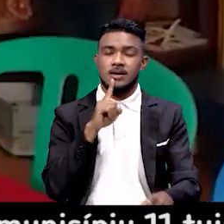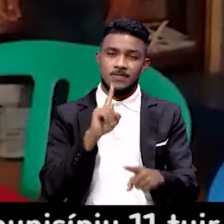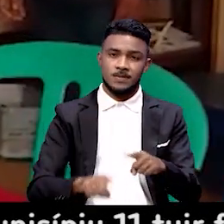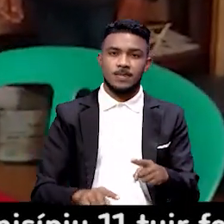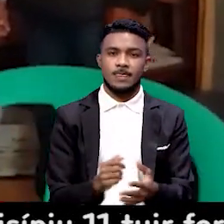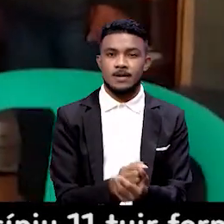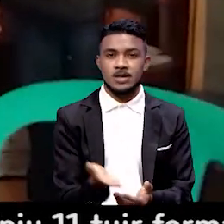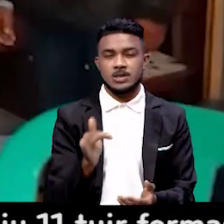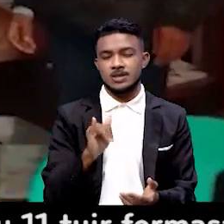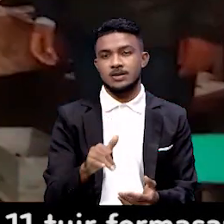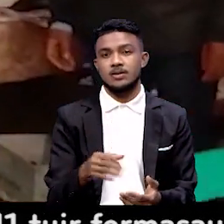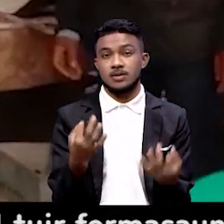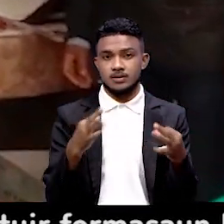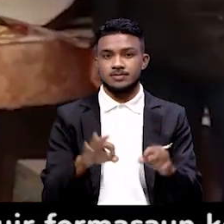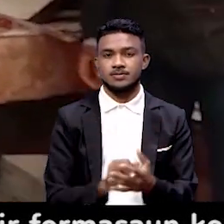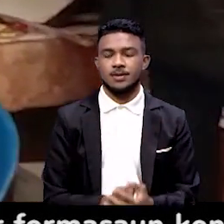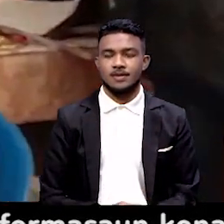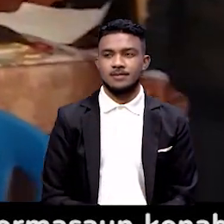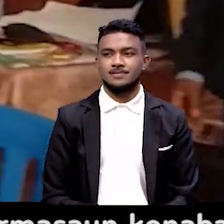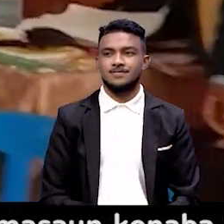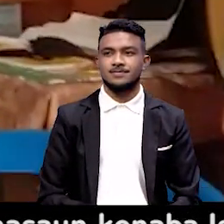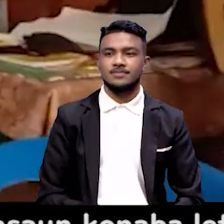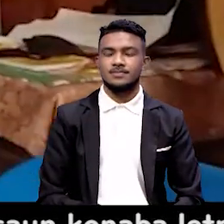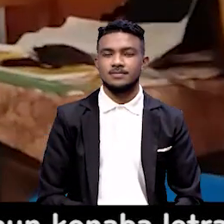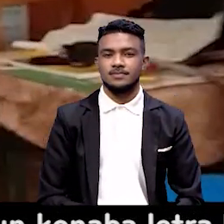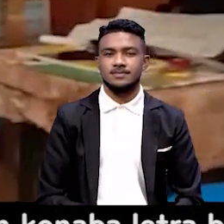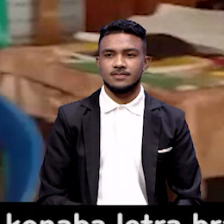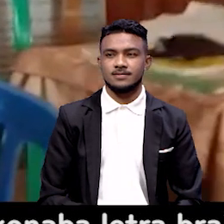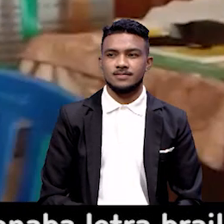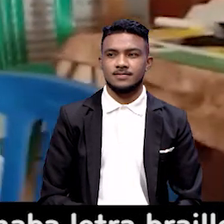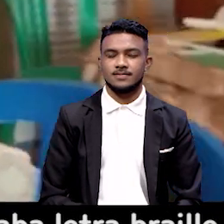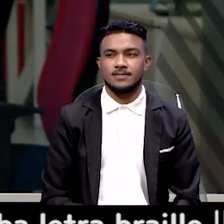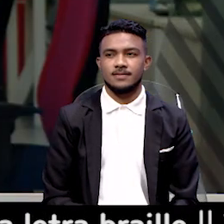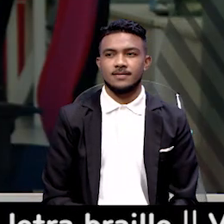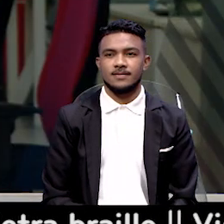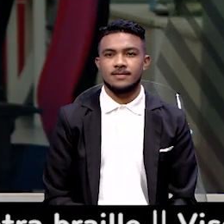implementação caduca ona. Efizenia Babu, Aderito Ximenes, GMN.